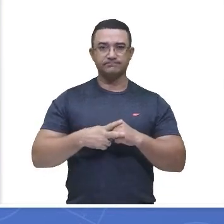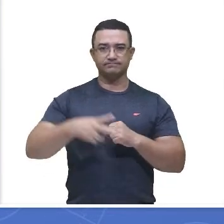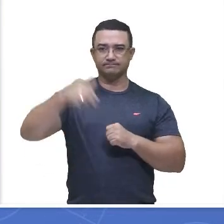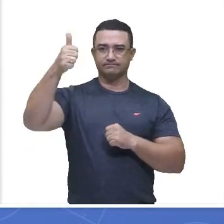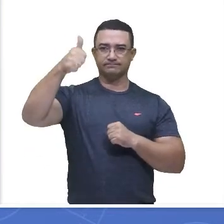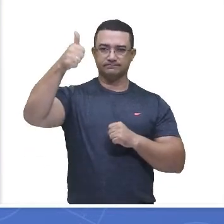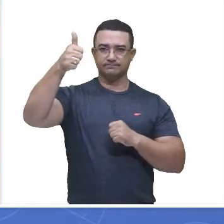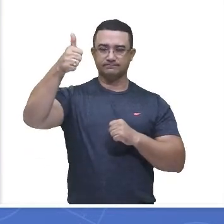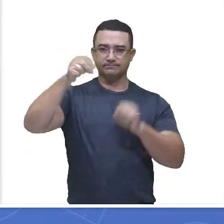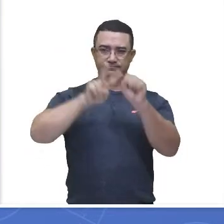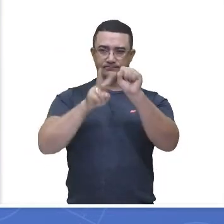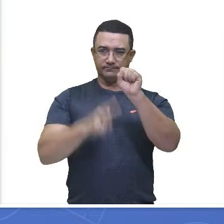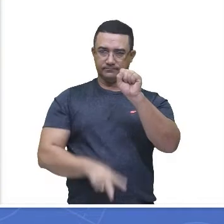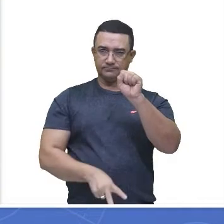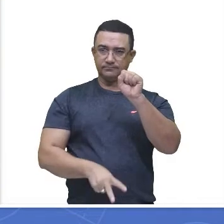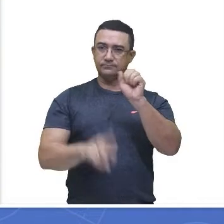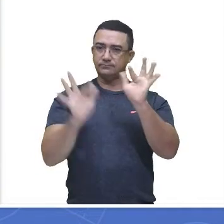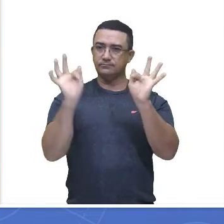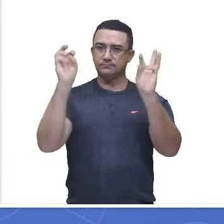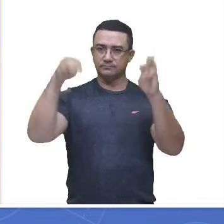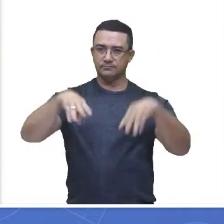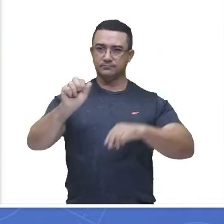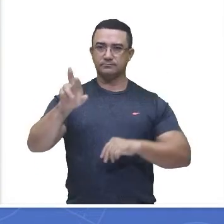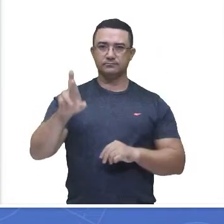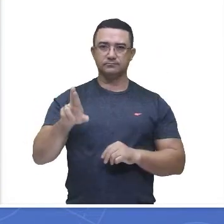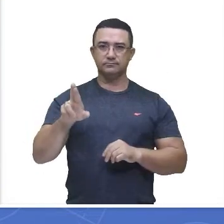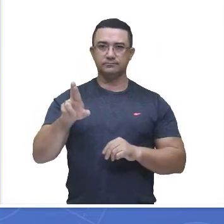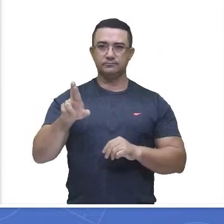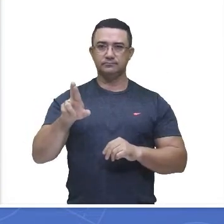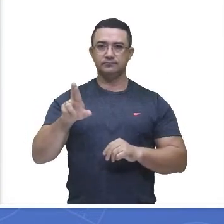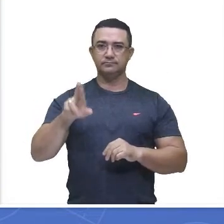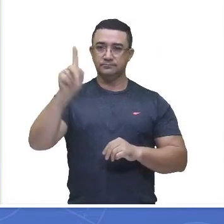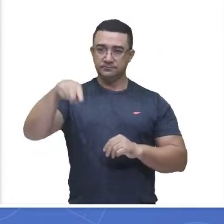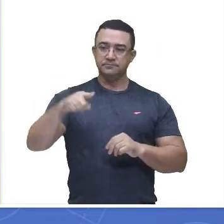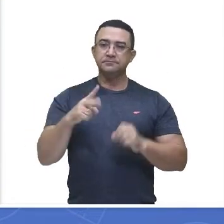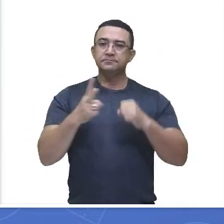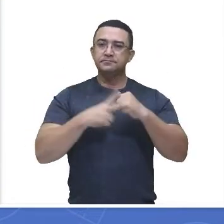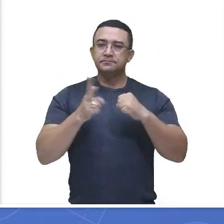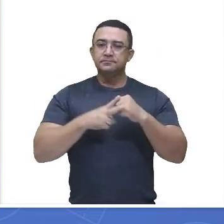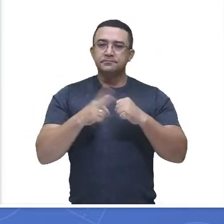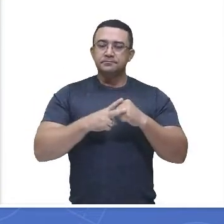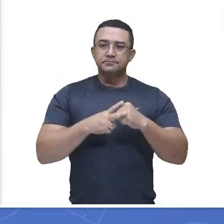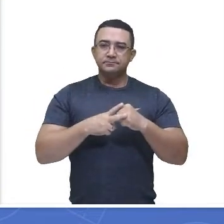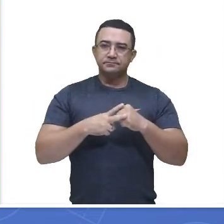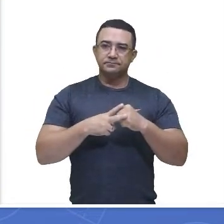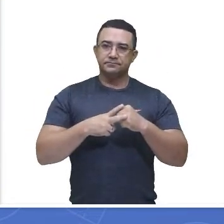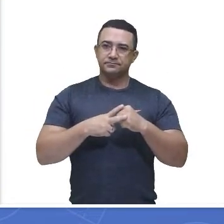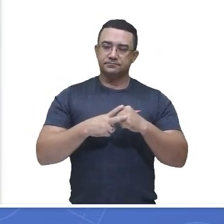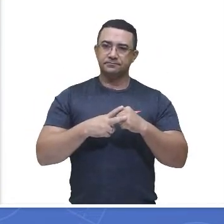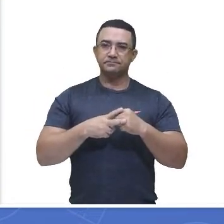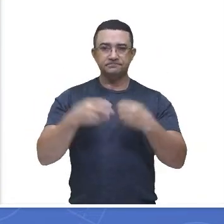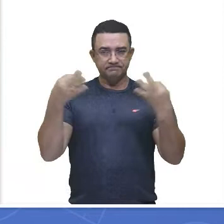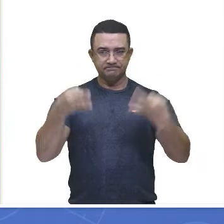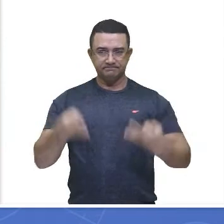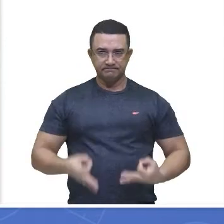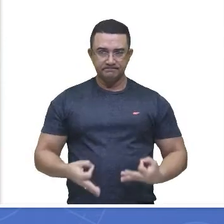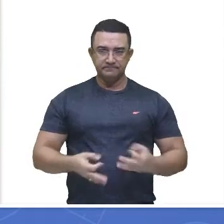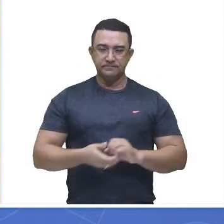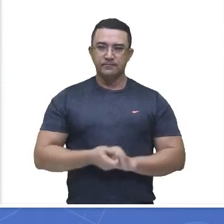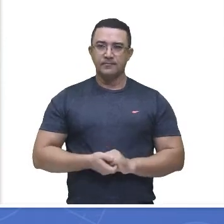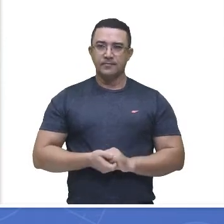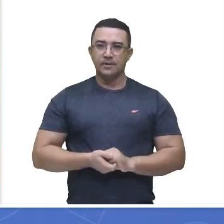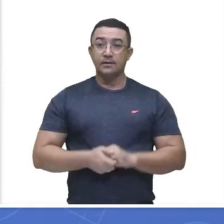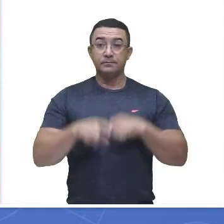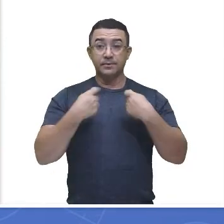ele termina em AR. Ele é um verbo regular, certo? E para conjugar verbos regulares, basta achar